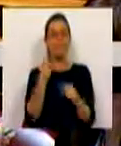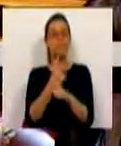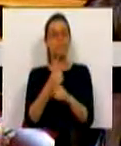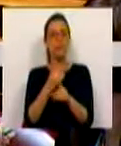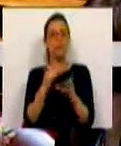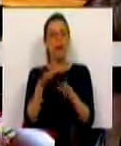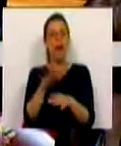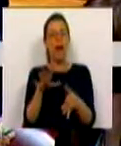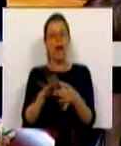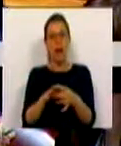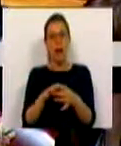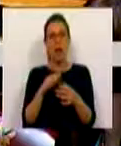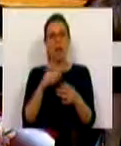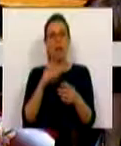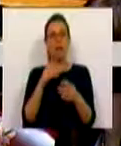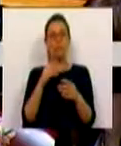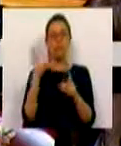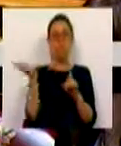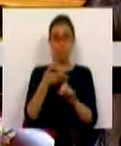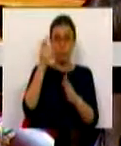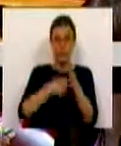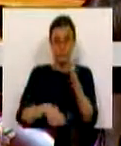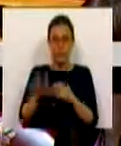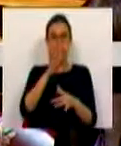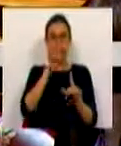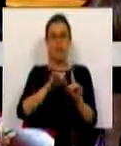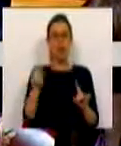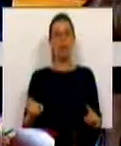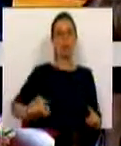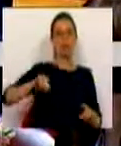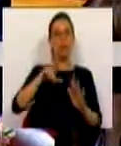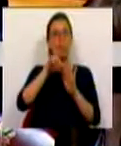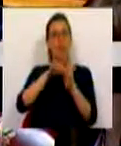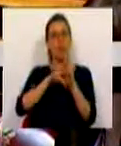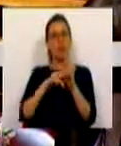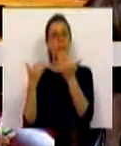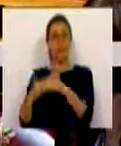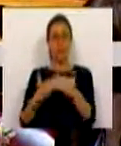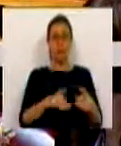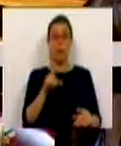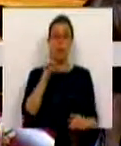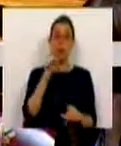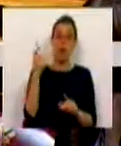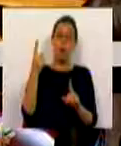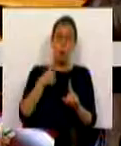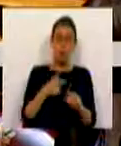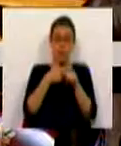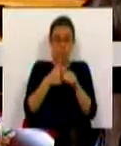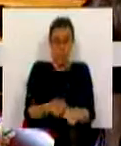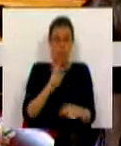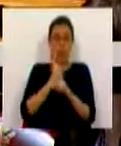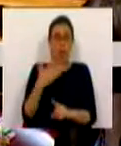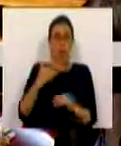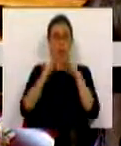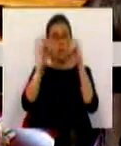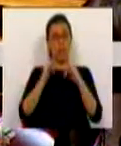também o competente regime sancionatório aplicável a situações de incumprimento dos regimes restritivos, a fim de garantir o cumprimento das obrigações decorrentes do